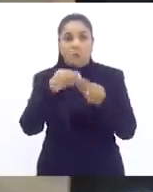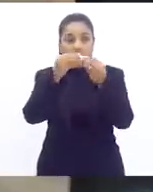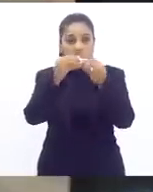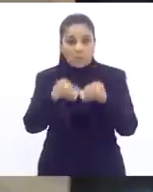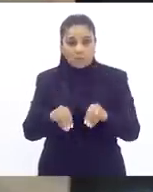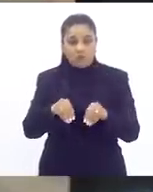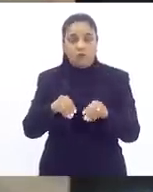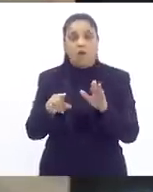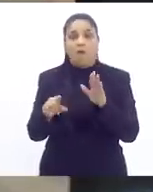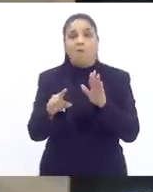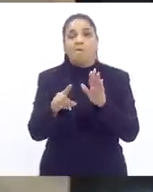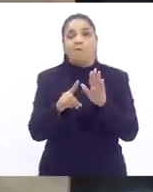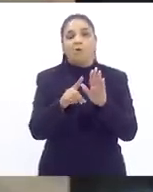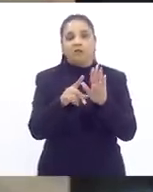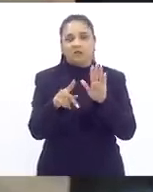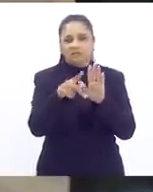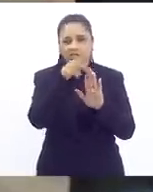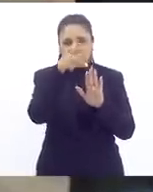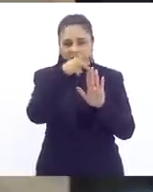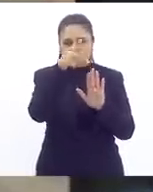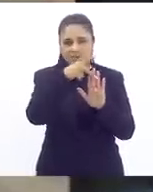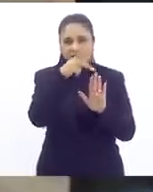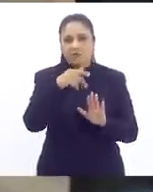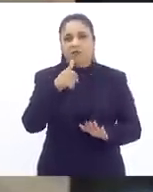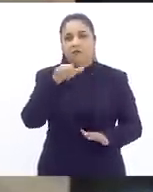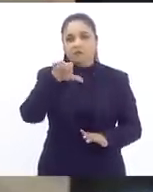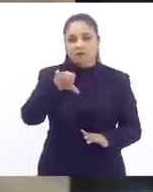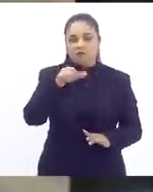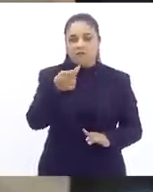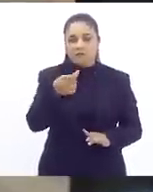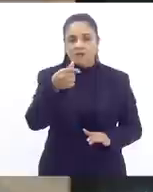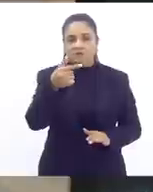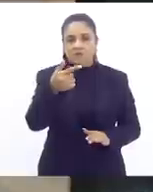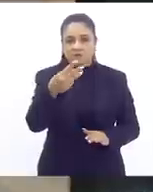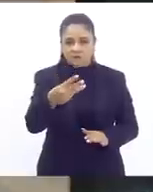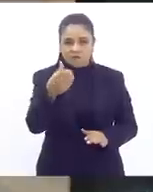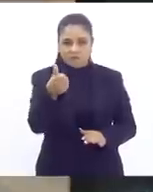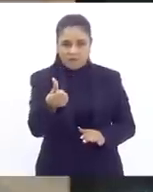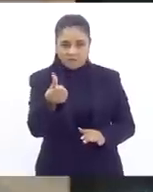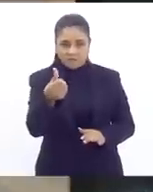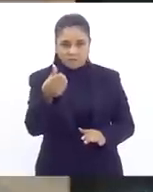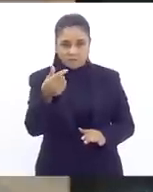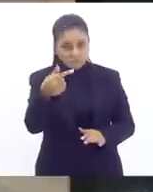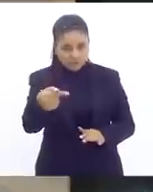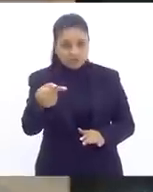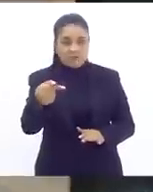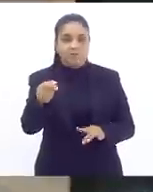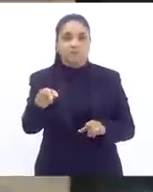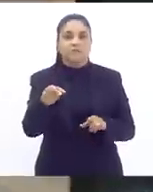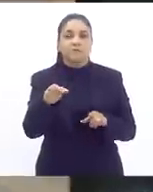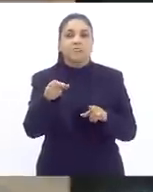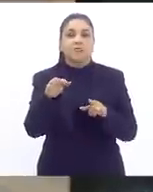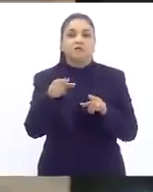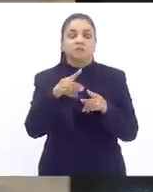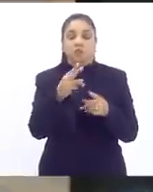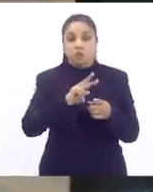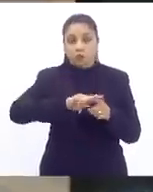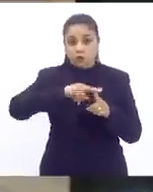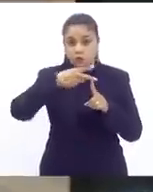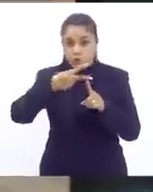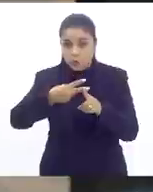9537 eles tinham uma dupla isenção de contribuição Essa dupla isenção acabou